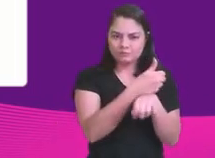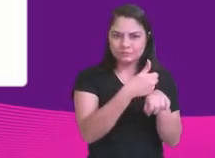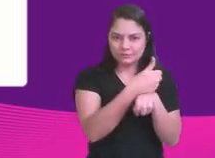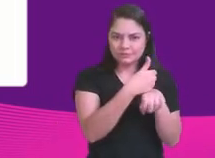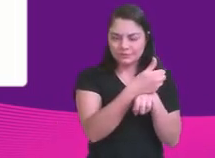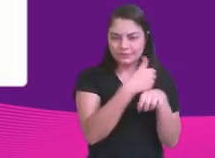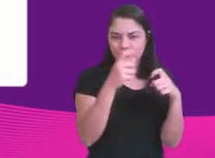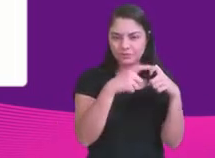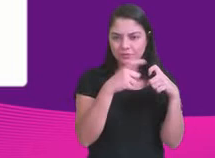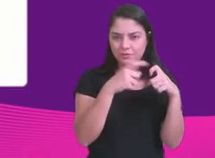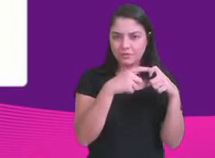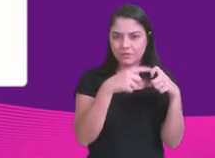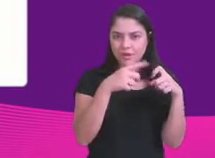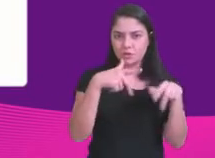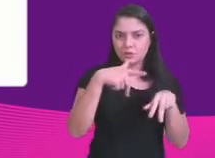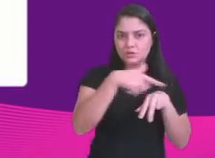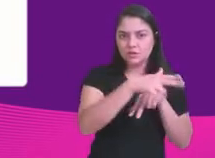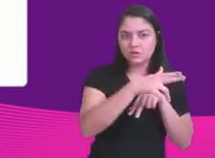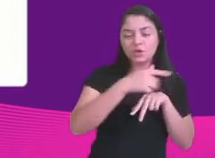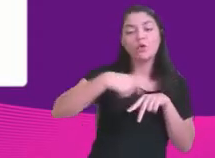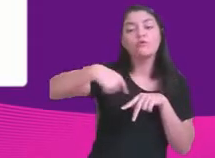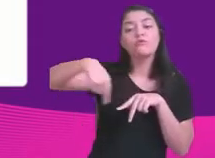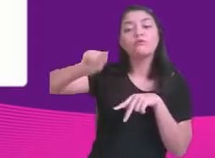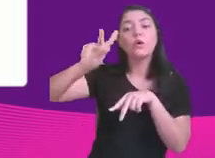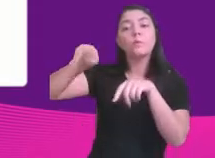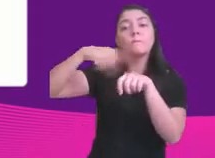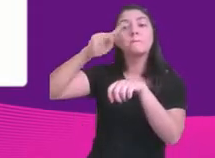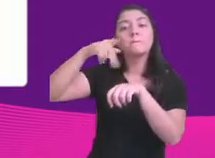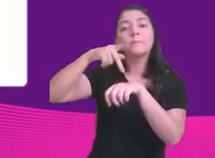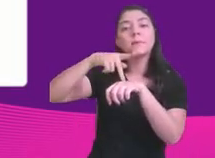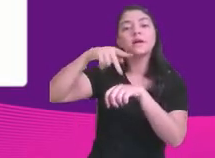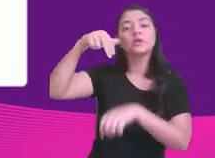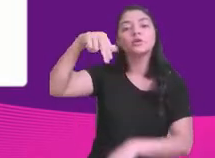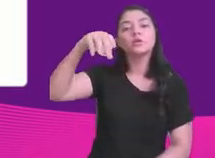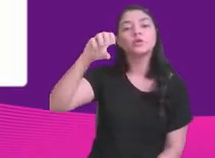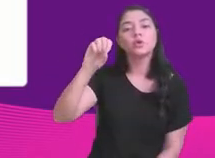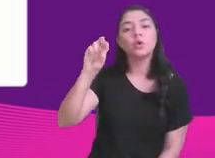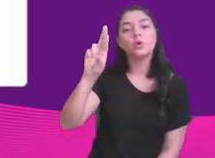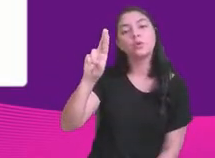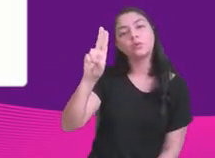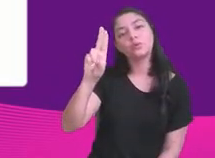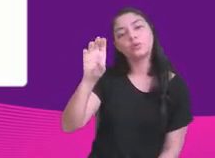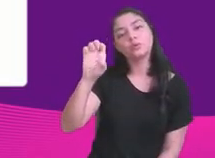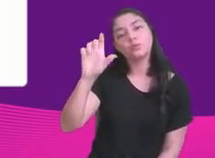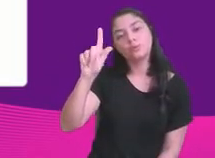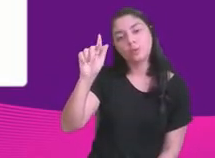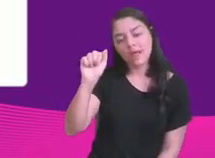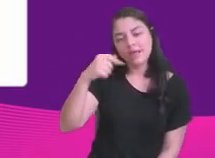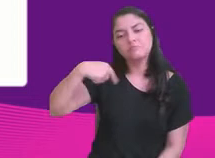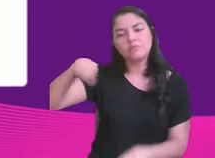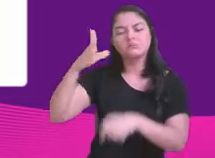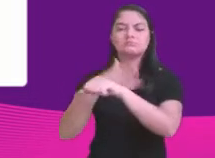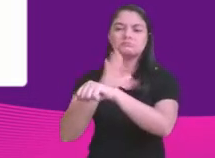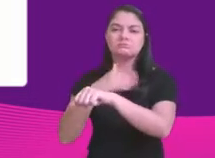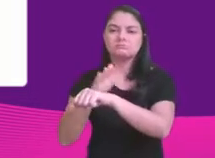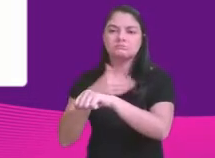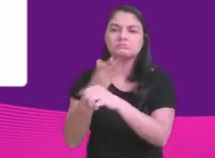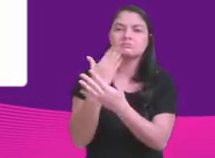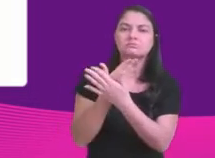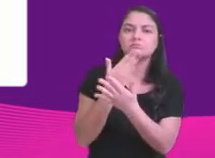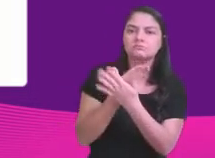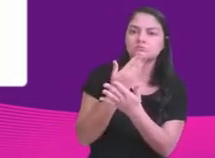e foram treinados por cirurgiões que fazem excisão total do mesorreto por